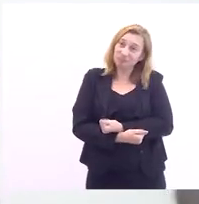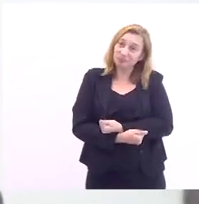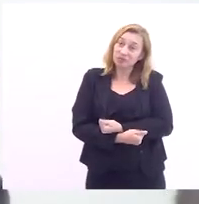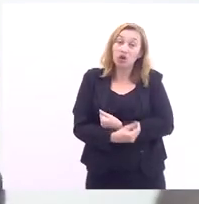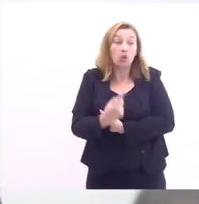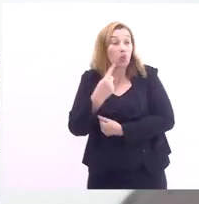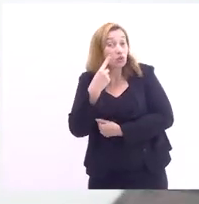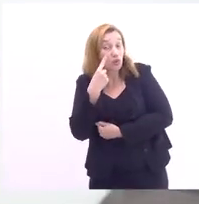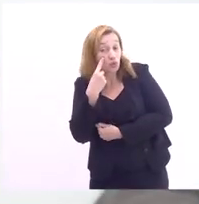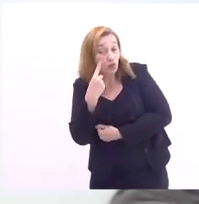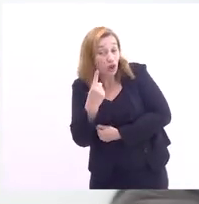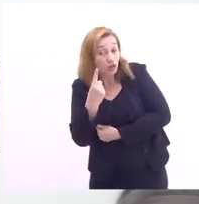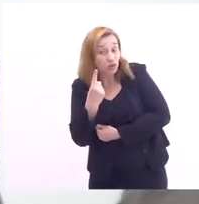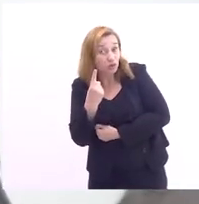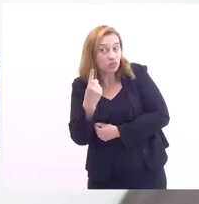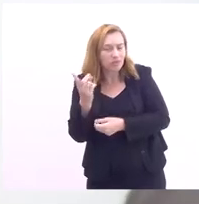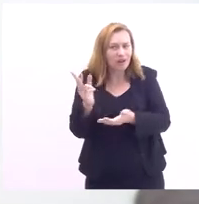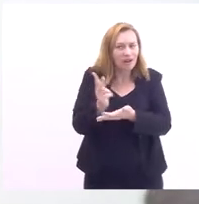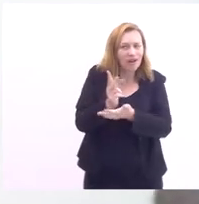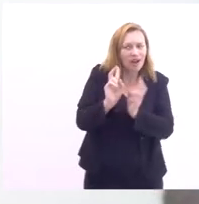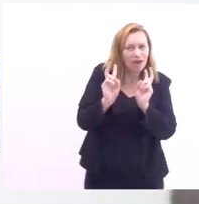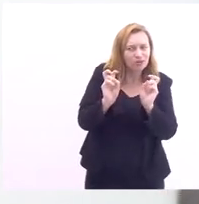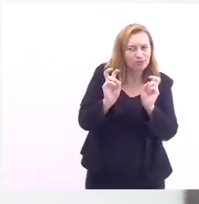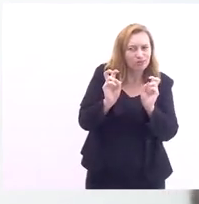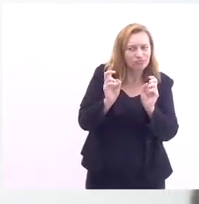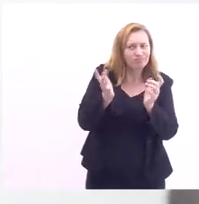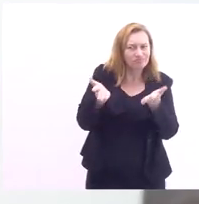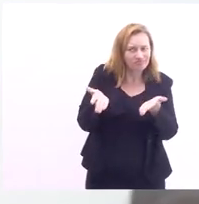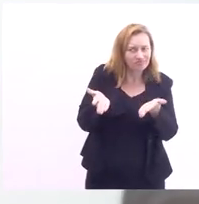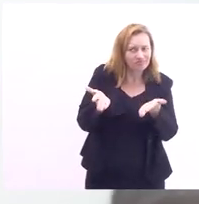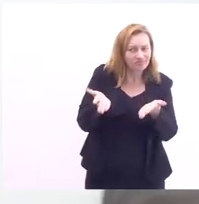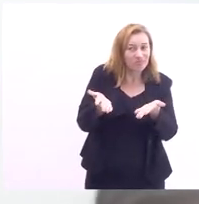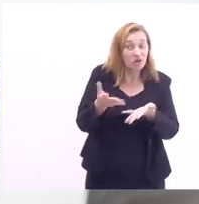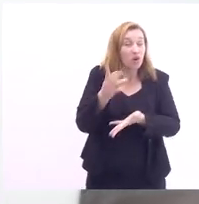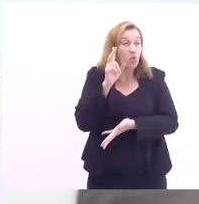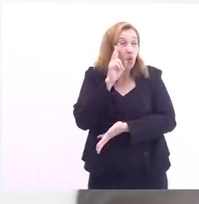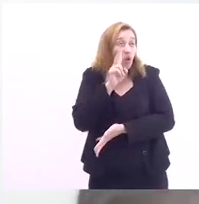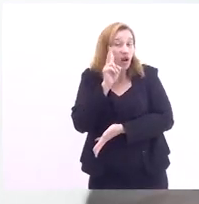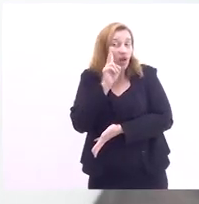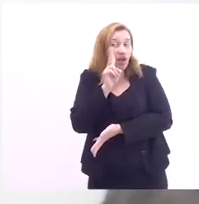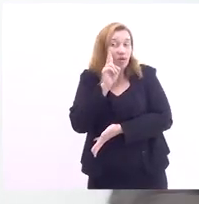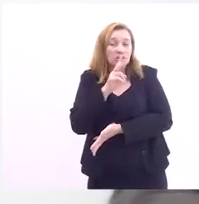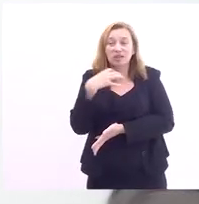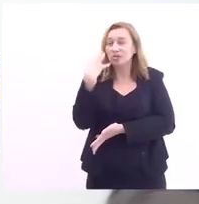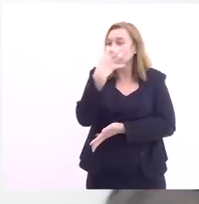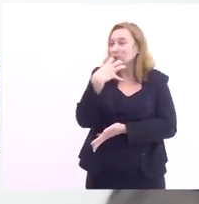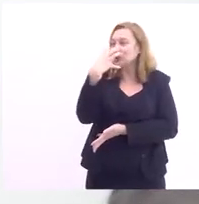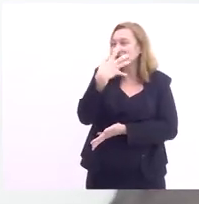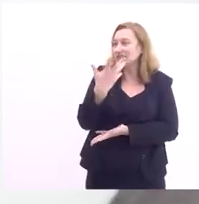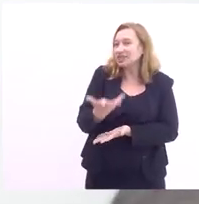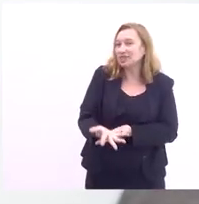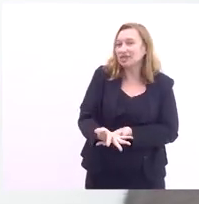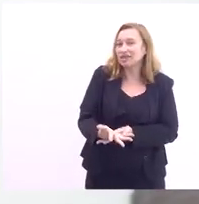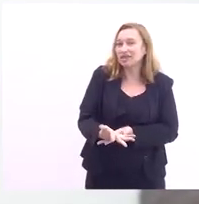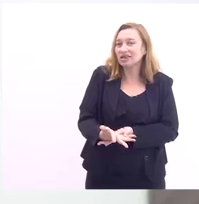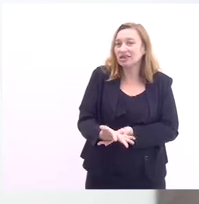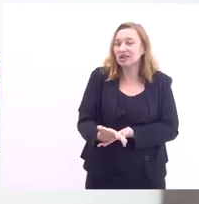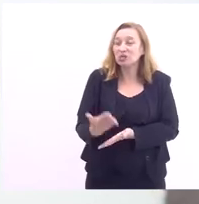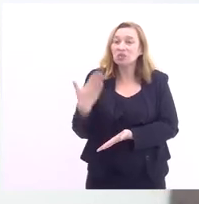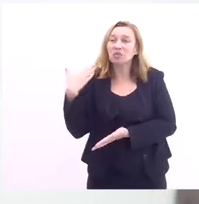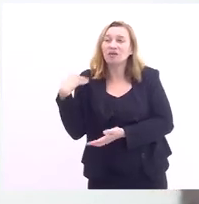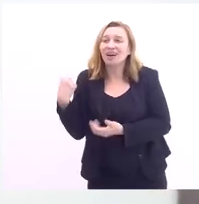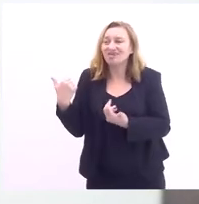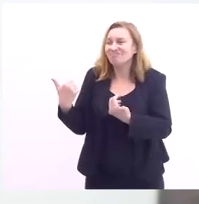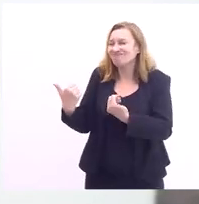vejo situações assim, eu me lembro daquela música. Há um lado